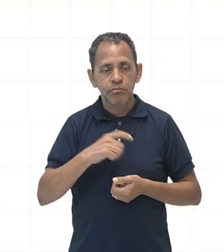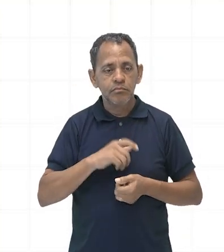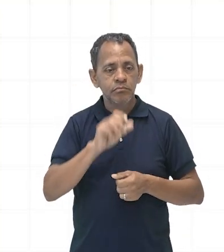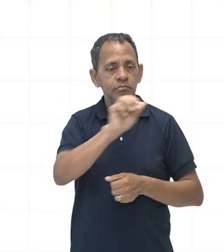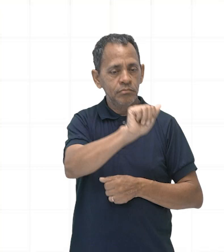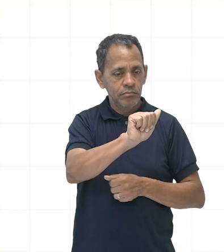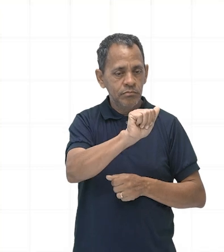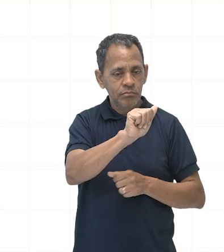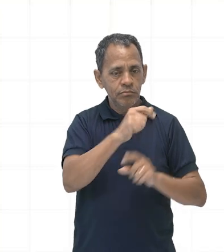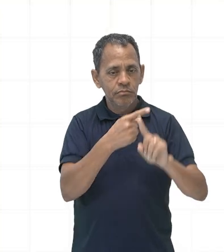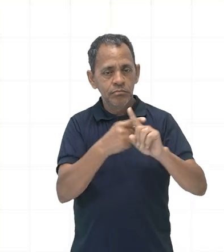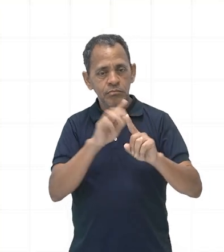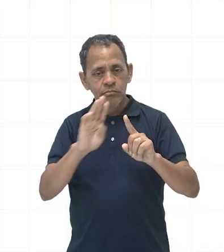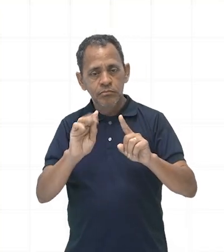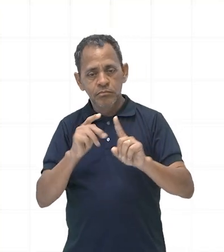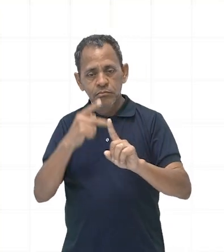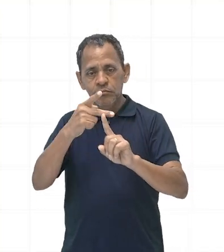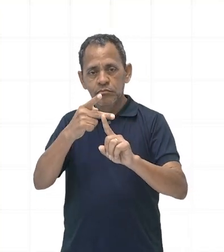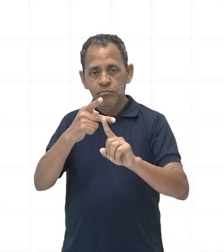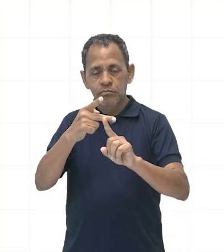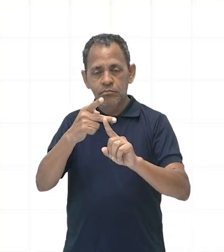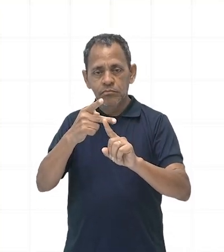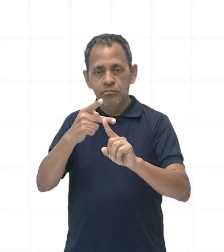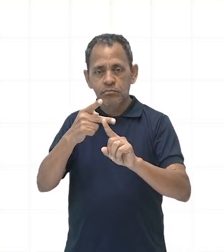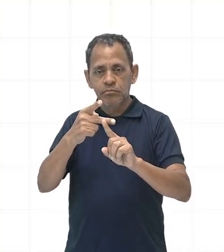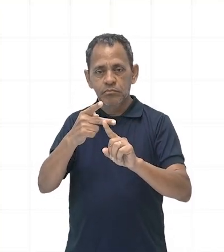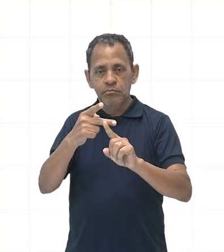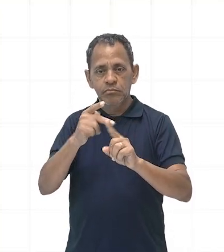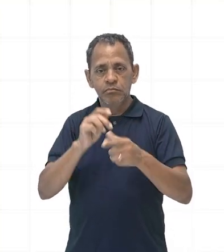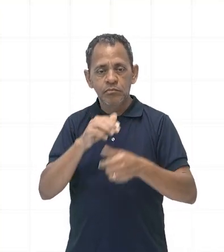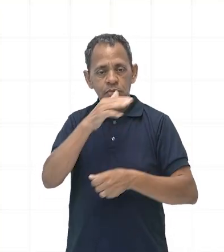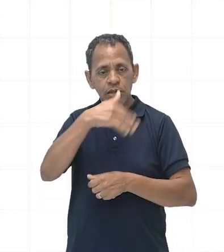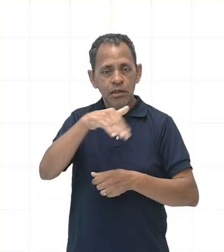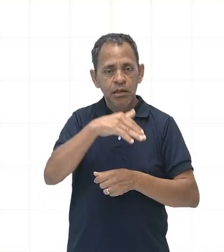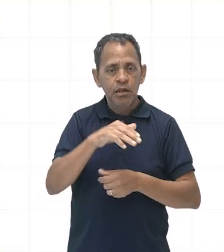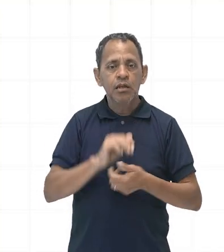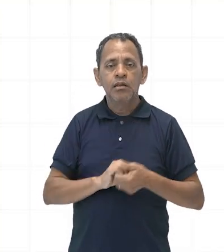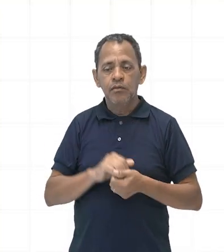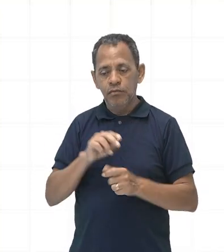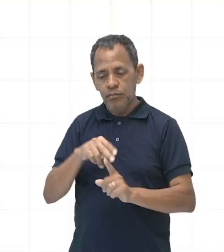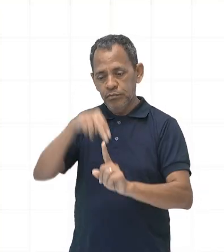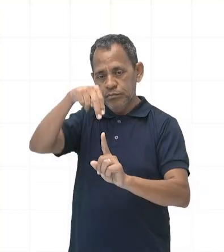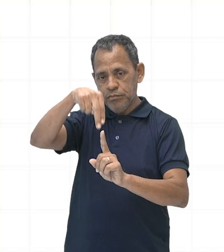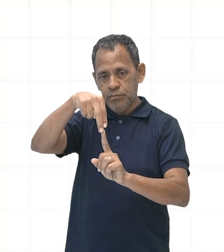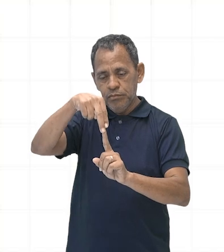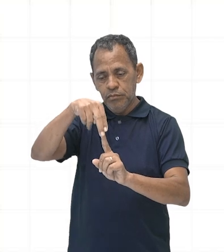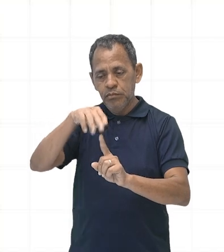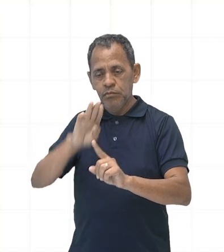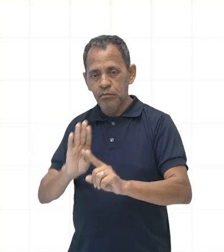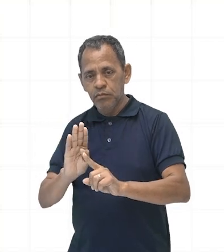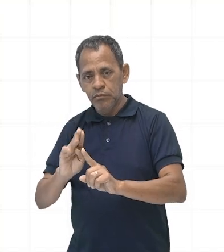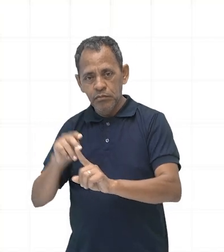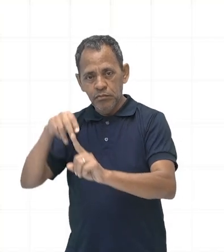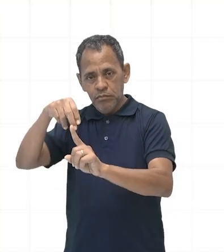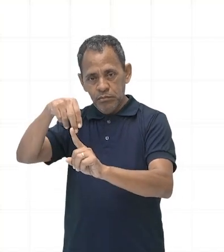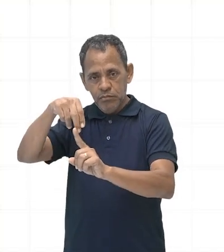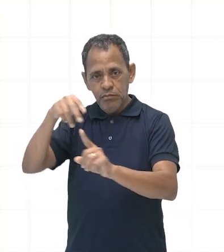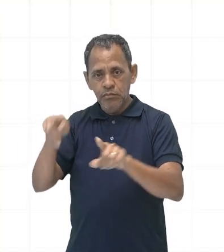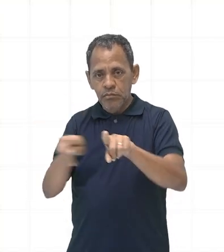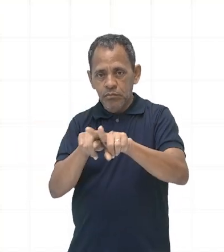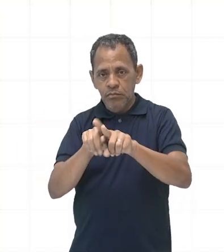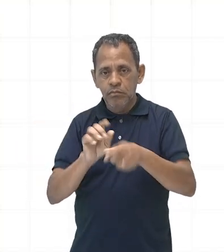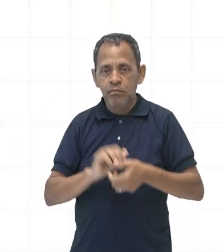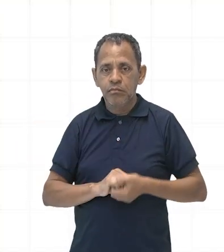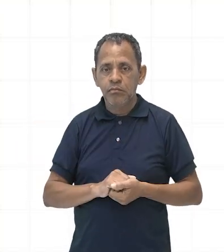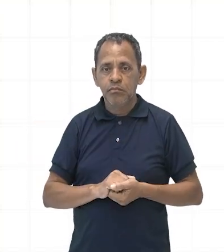vezes b elevado ao número n, isso aqui é igual a elevado a n vezes b elevado a n, certo? Então, como